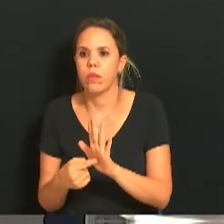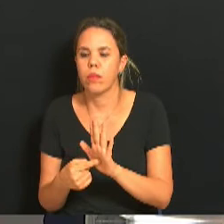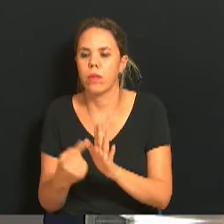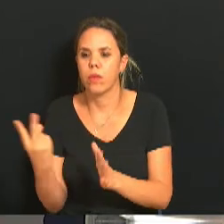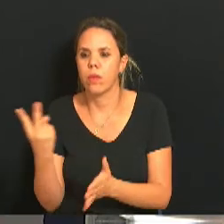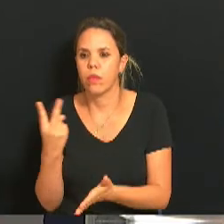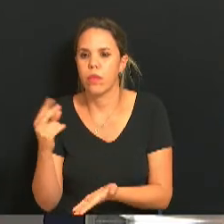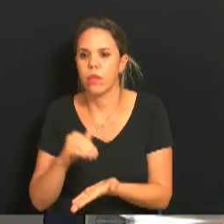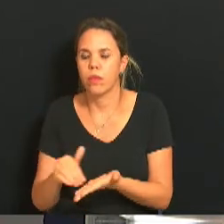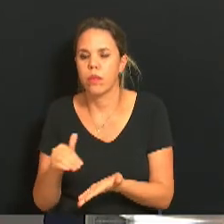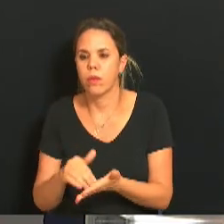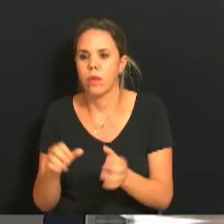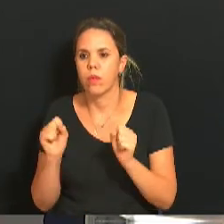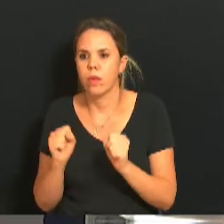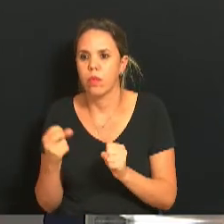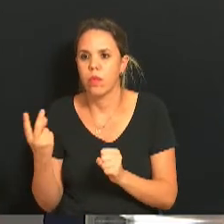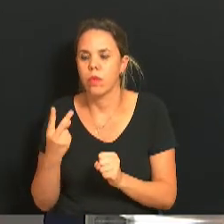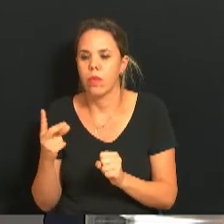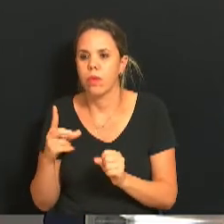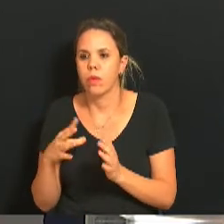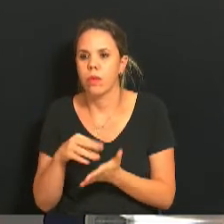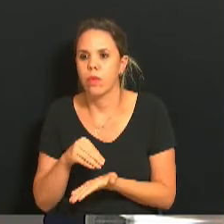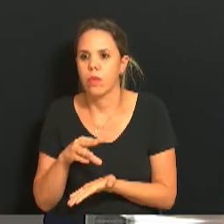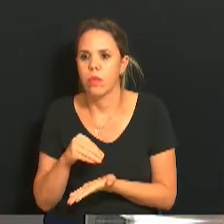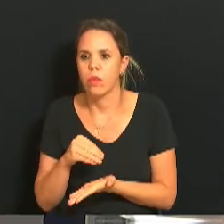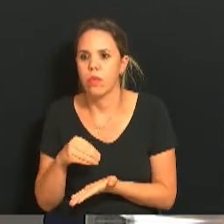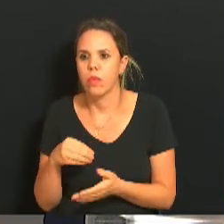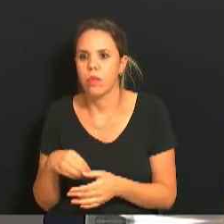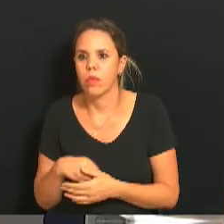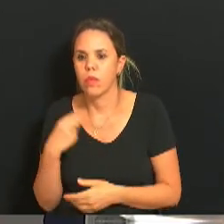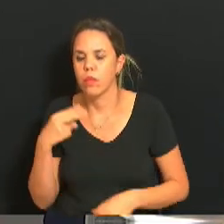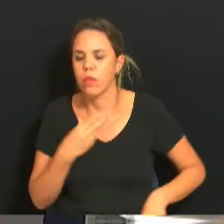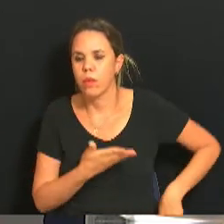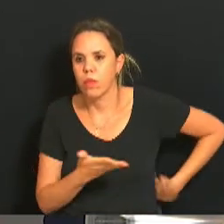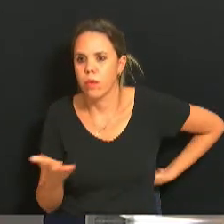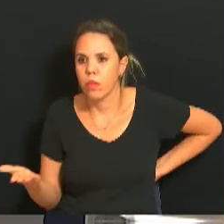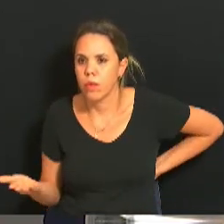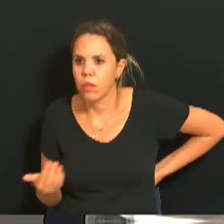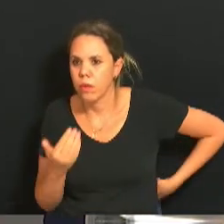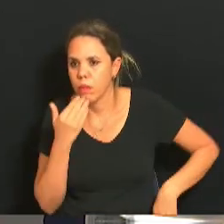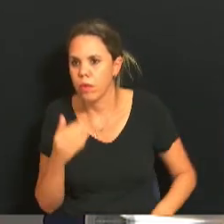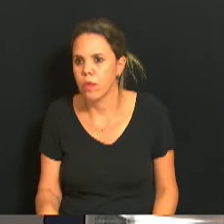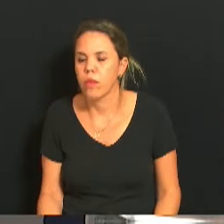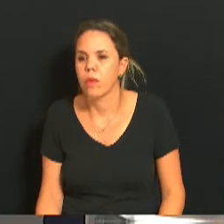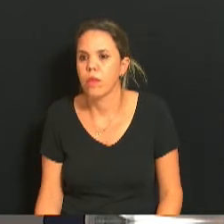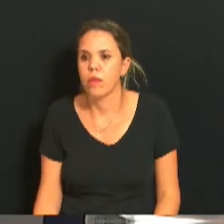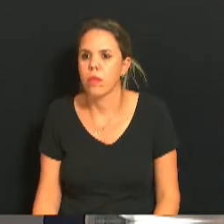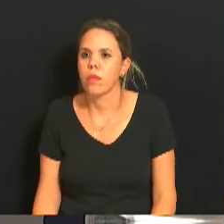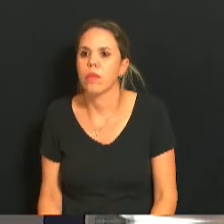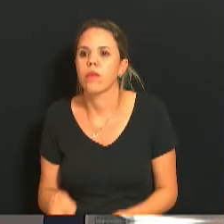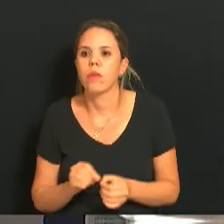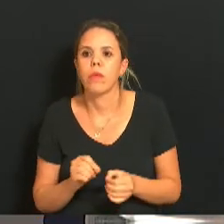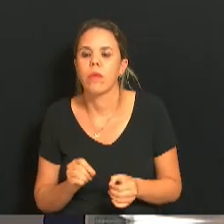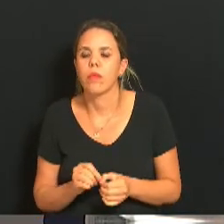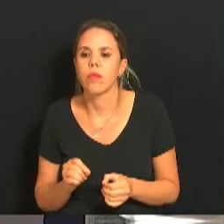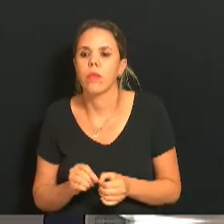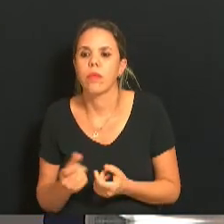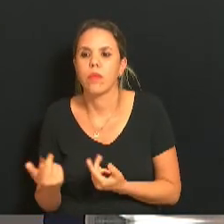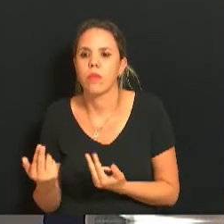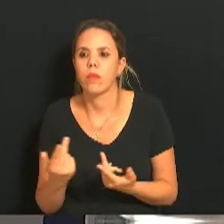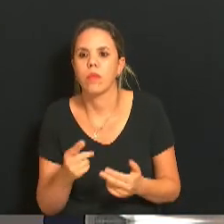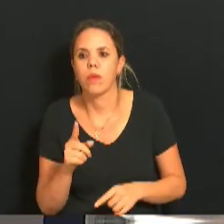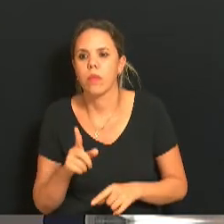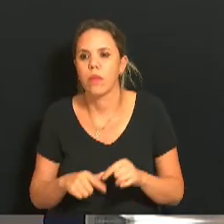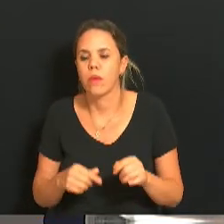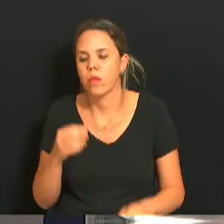para que nós possamos tira a porta e passa os vereadores que solicitaram eu faço as sequências nesse